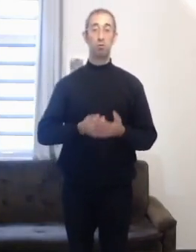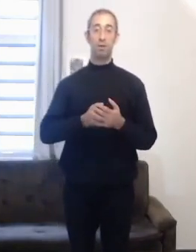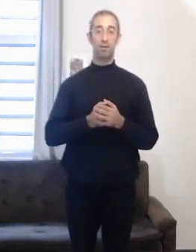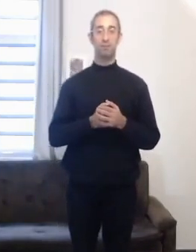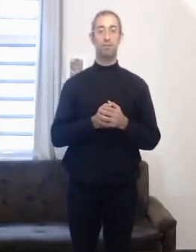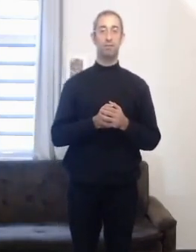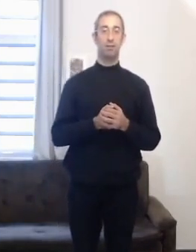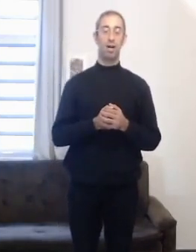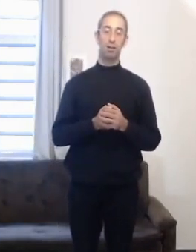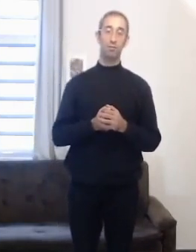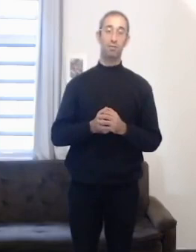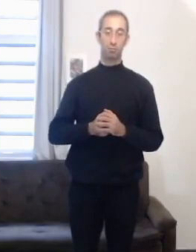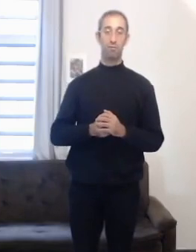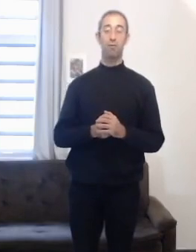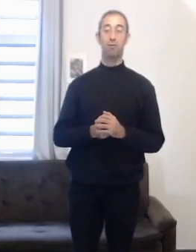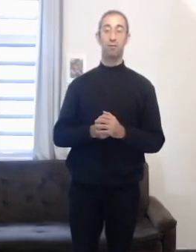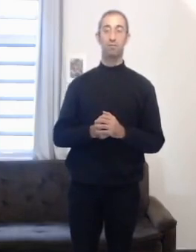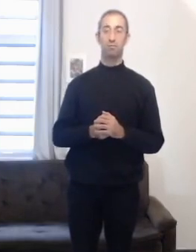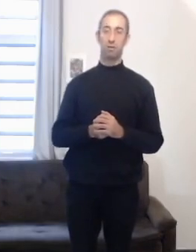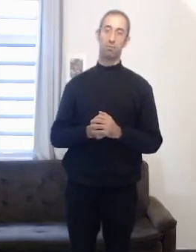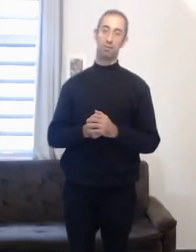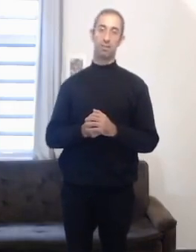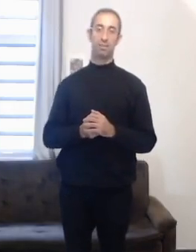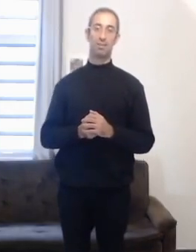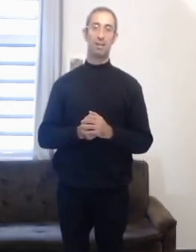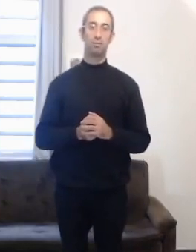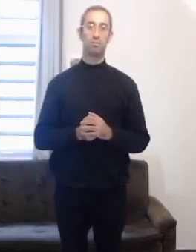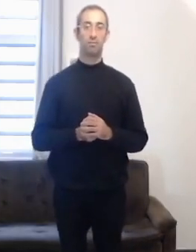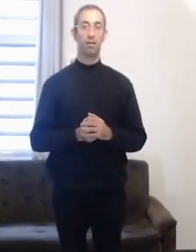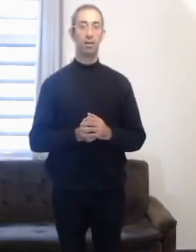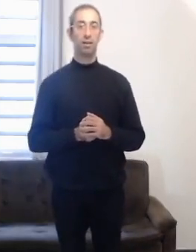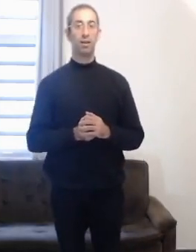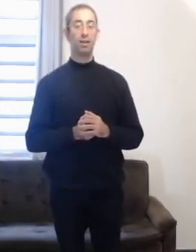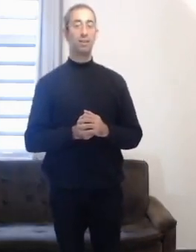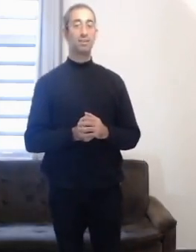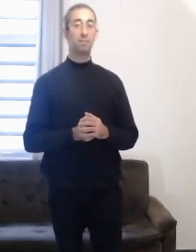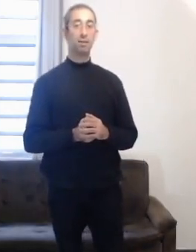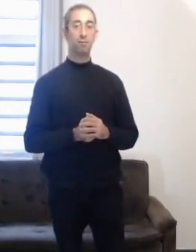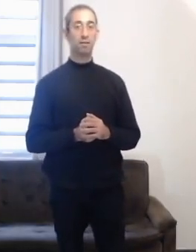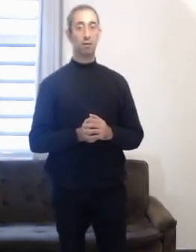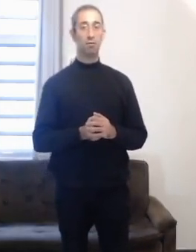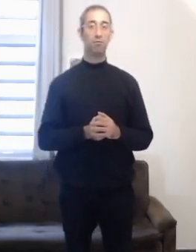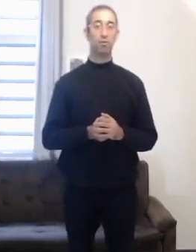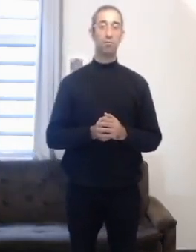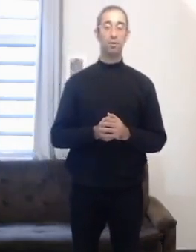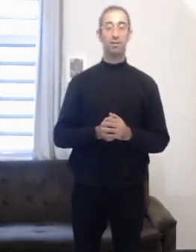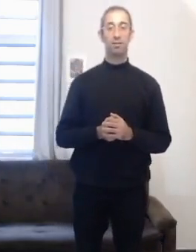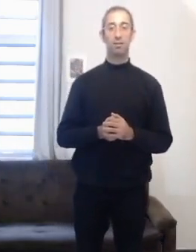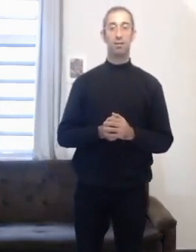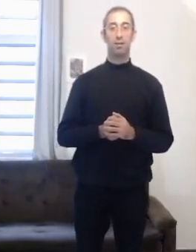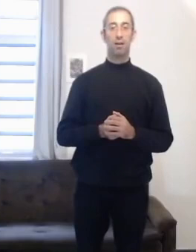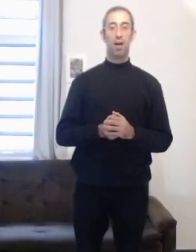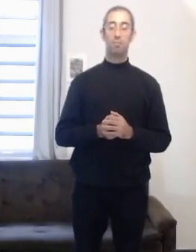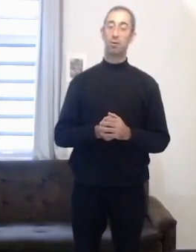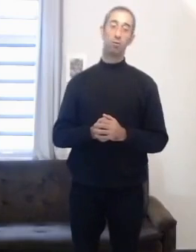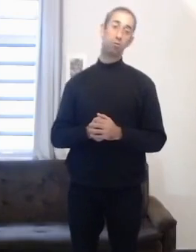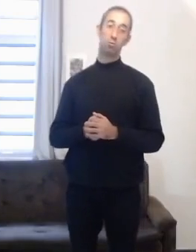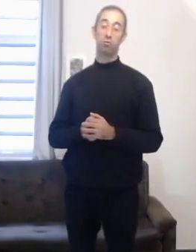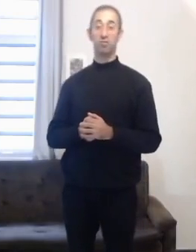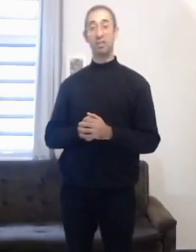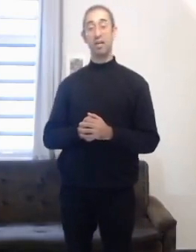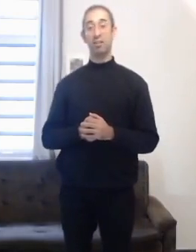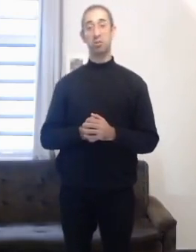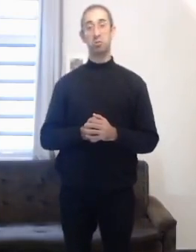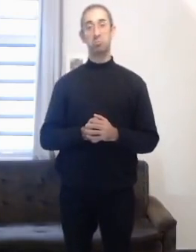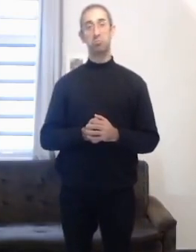sempre que eu não comer, fome. É necessário. E sempre que eu ficar com fome, é porque eu não